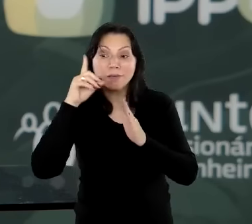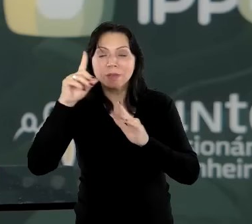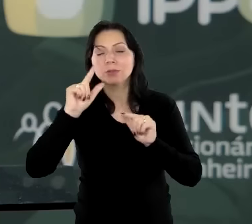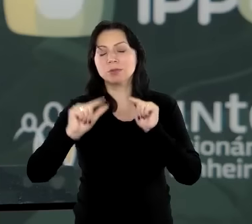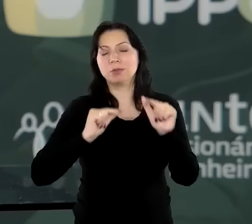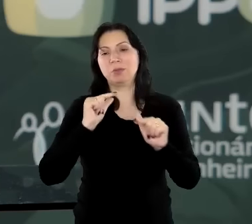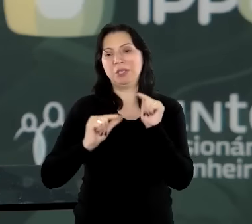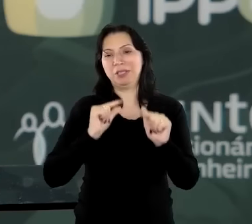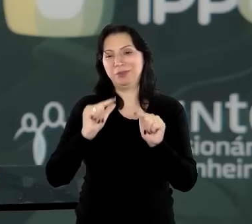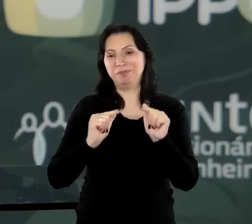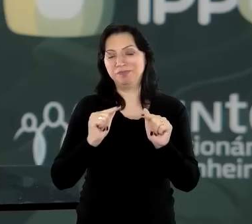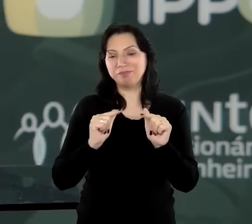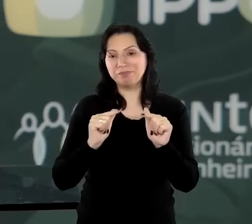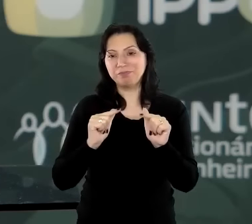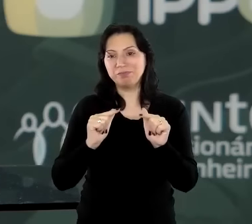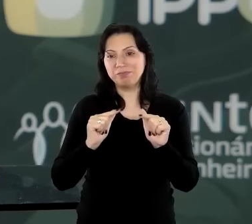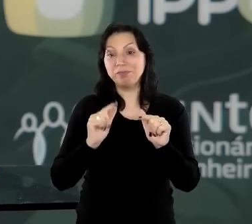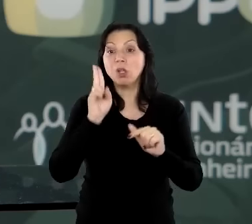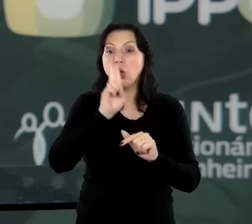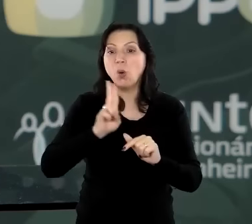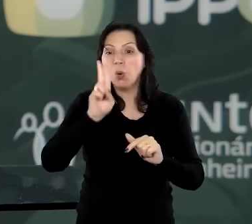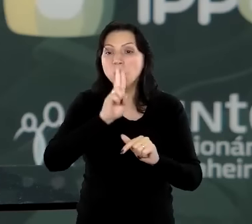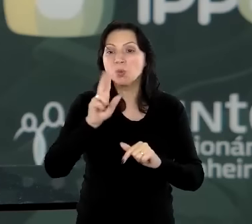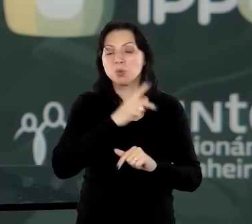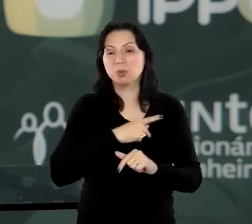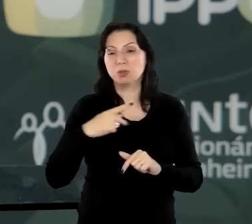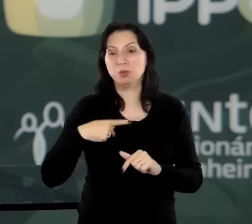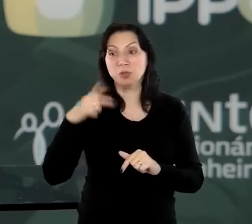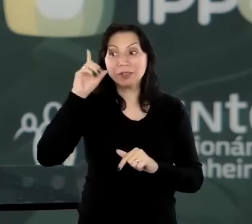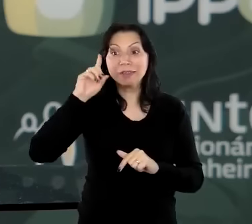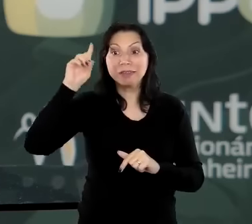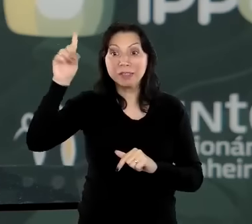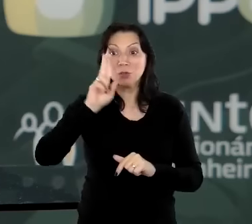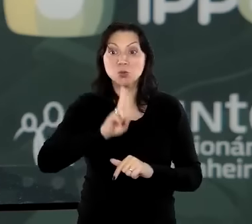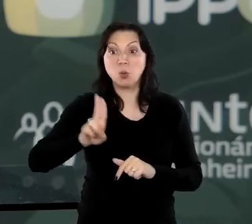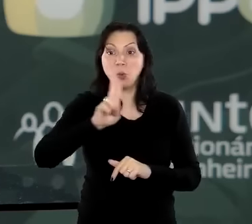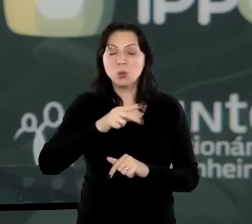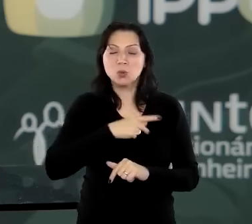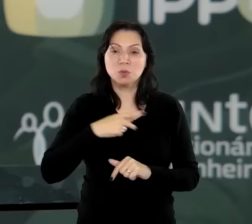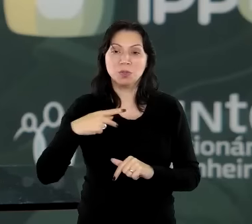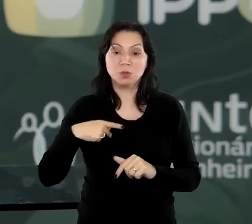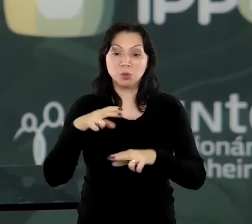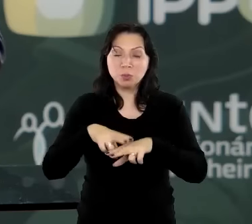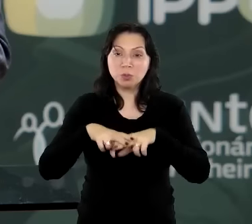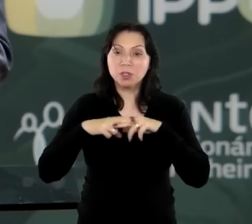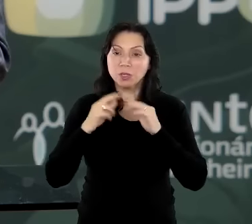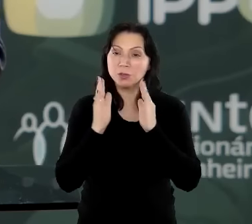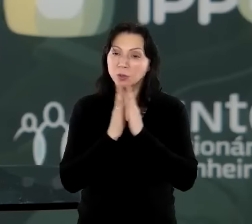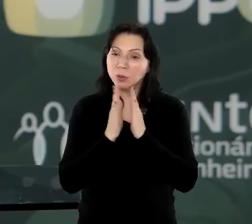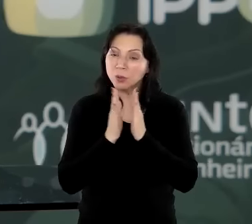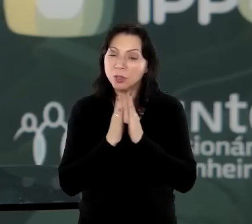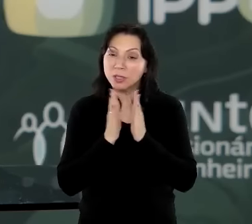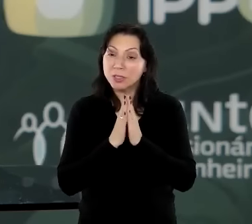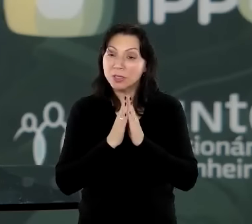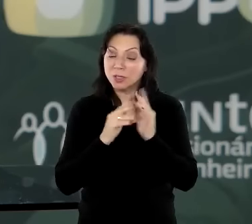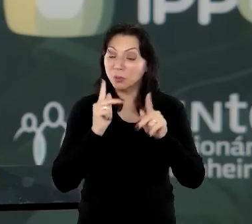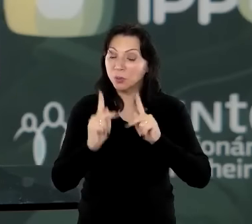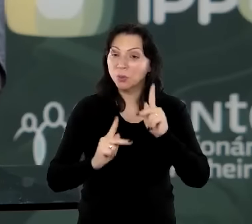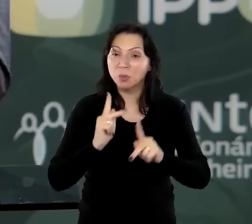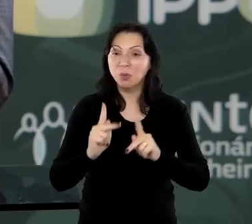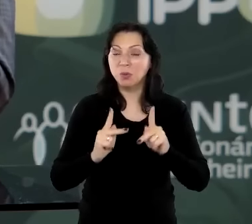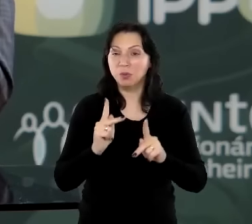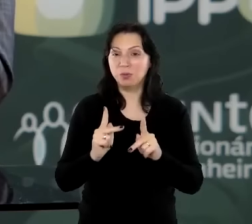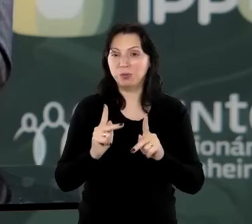age. Então é isso que Ele está ordenando aqui, está trabalhando aqui. Mas concluindo, líderes fiéis,